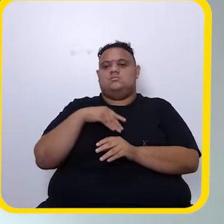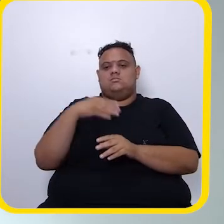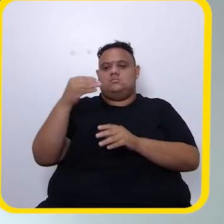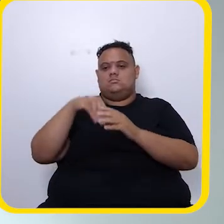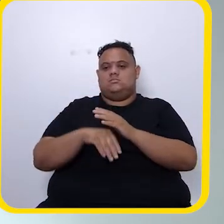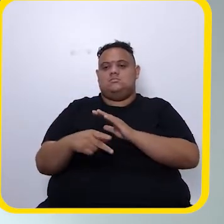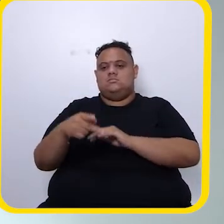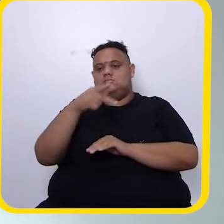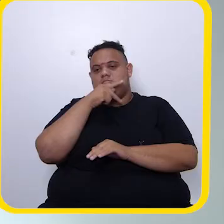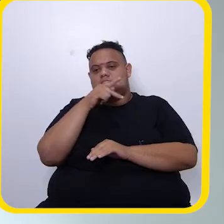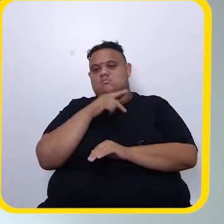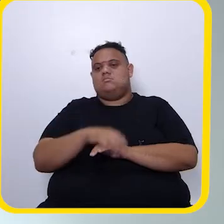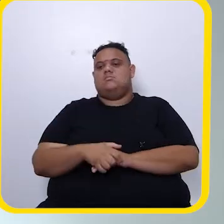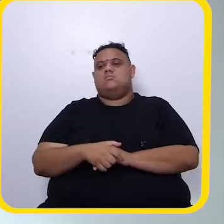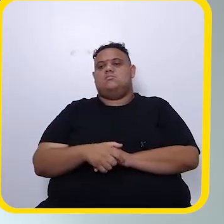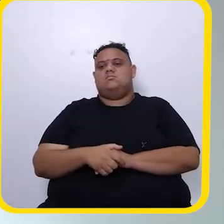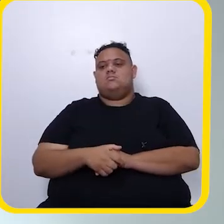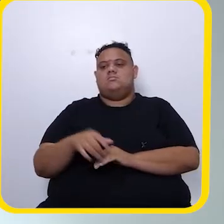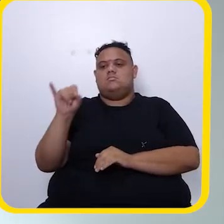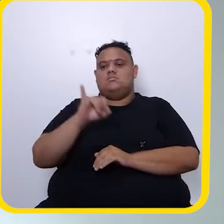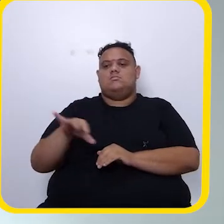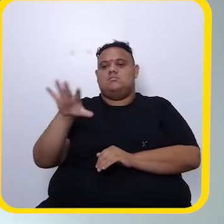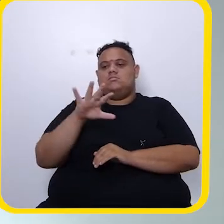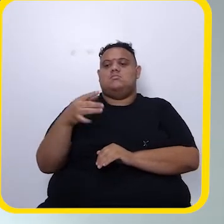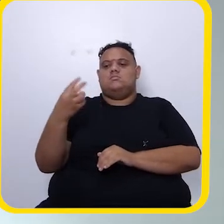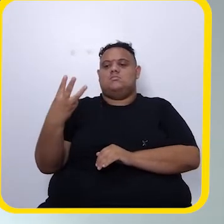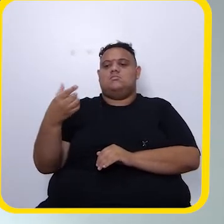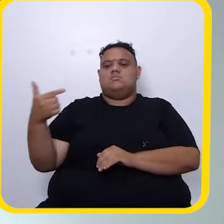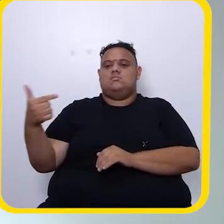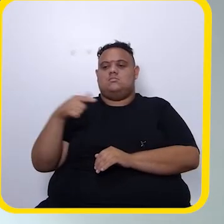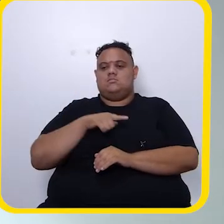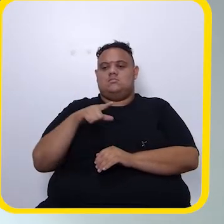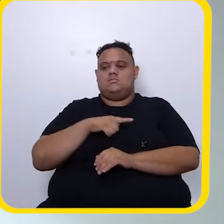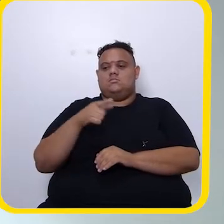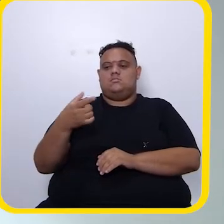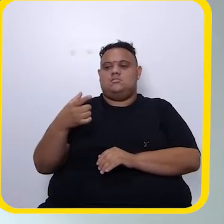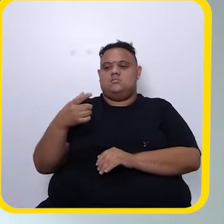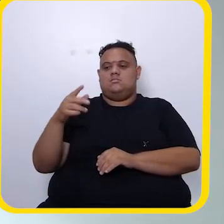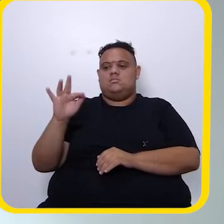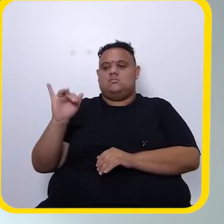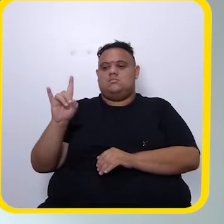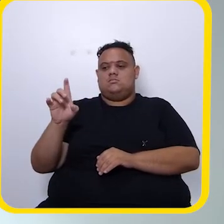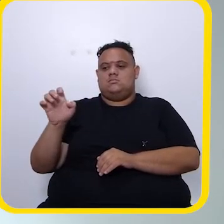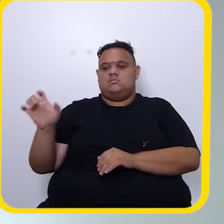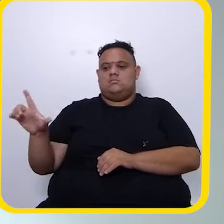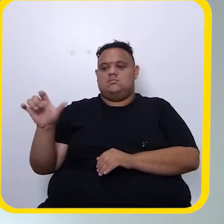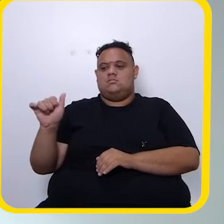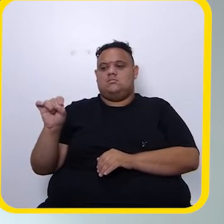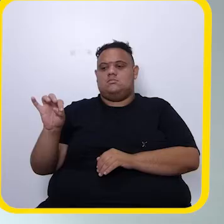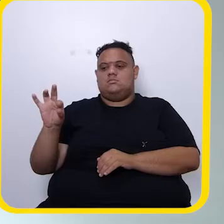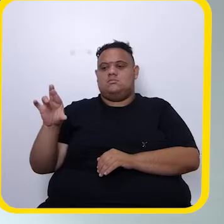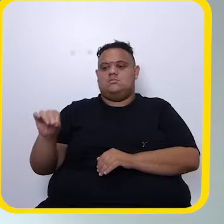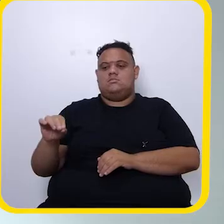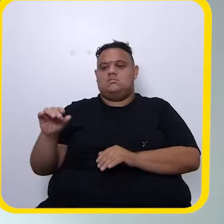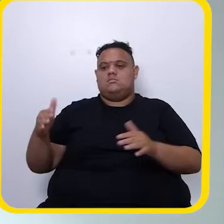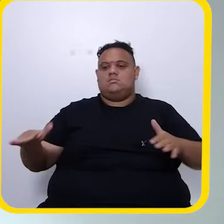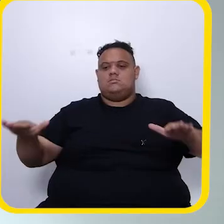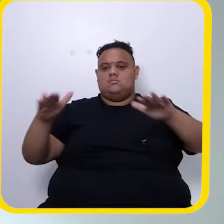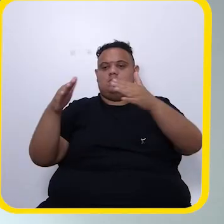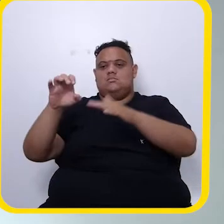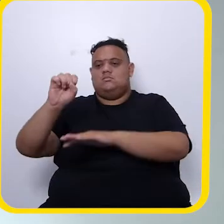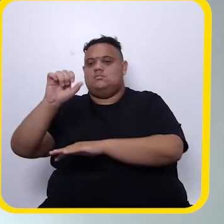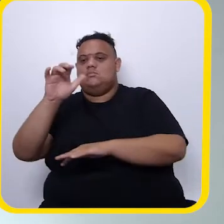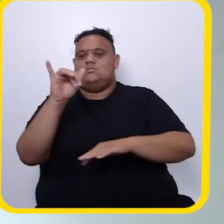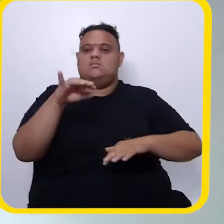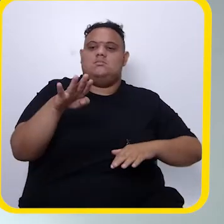restrita dentro do partido. E aí na figura 32, né, que vocês estão vendo aí, membros da milícia de Fidel Castro na montanha